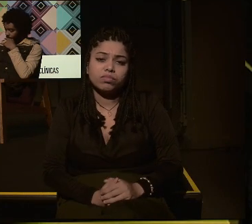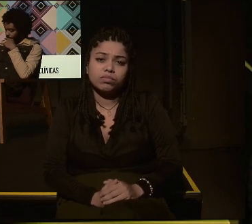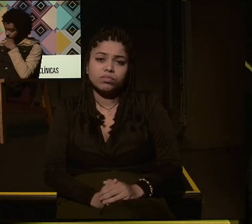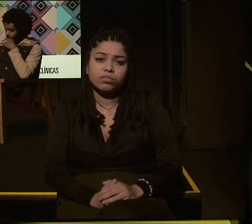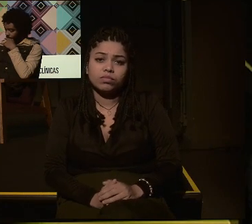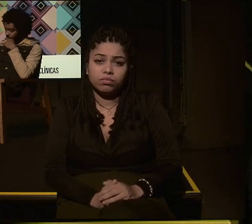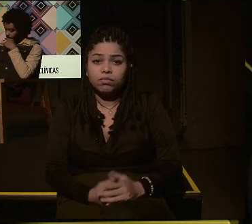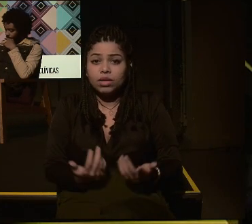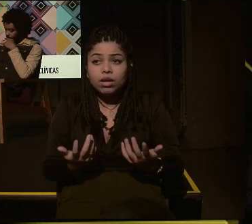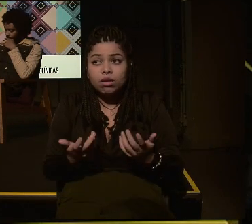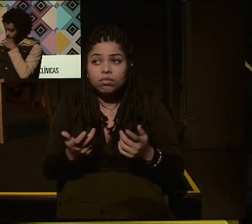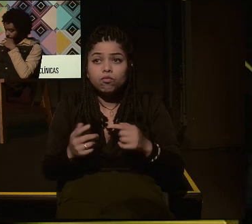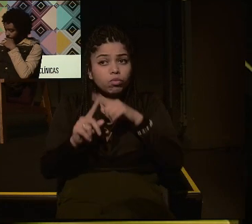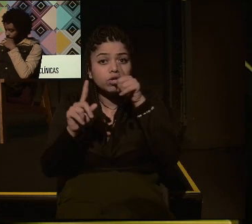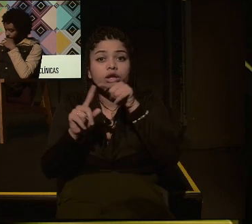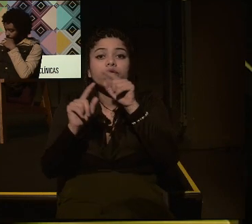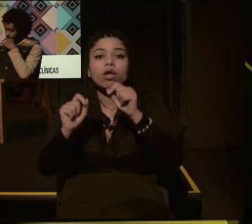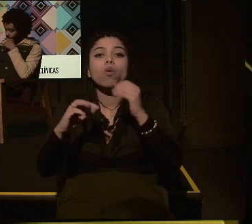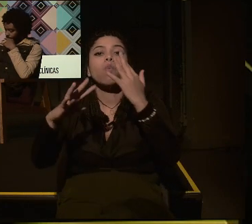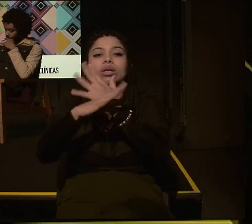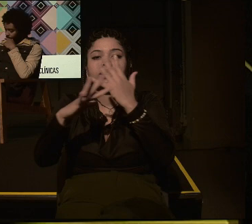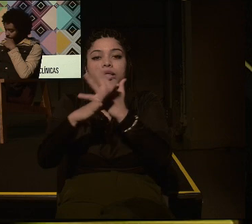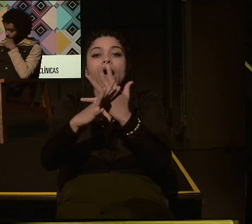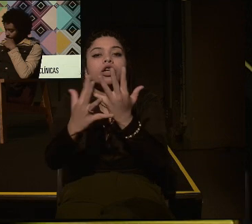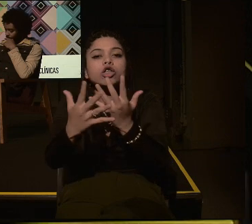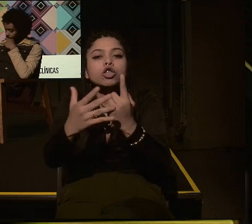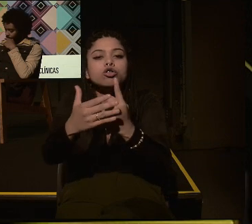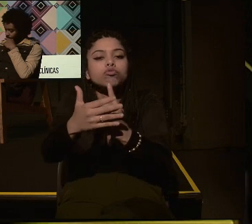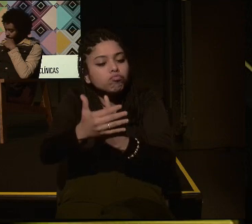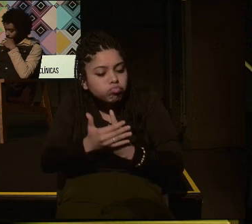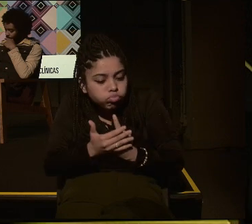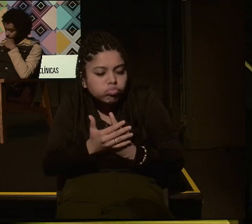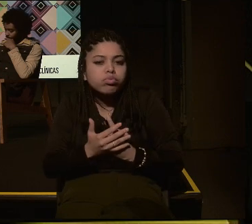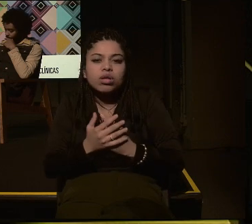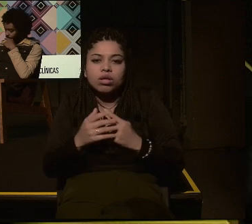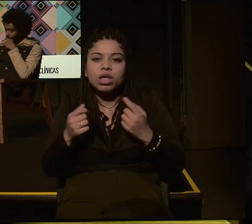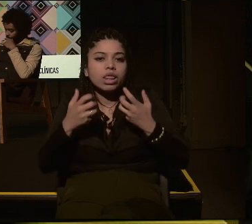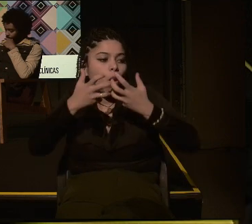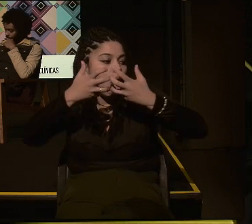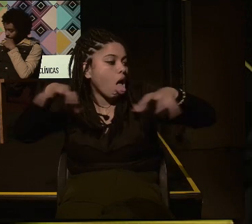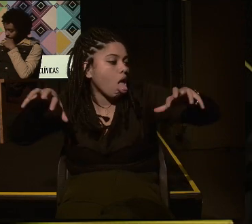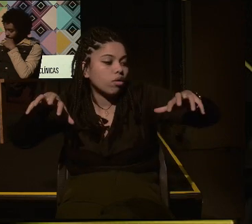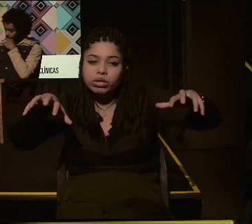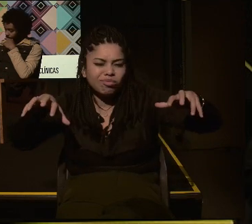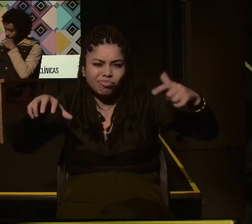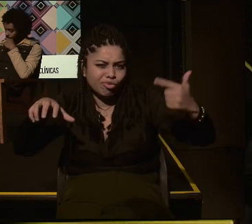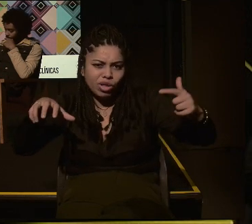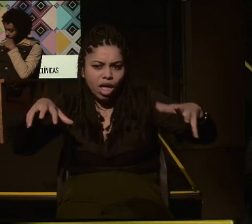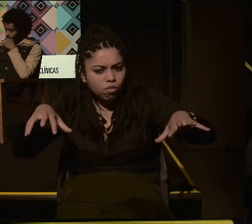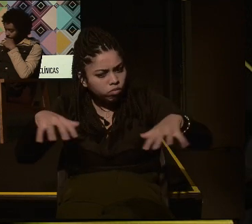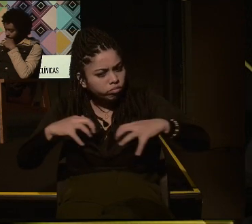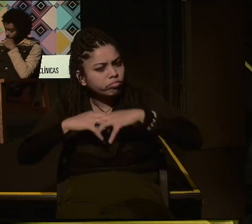que não segrega. Uma cidade que não separa na sua essência.